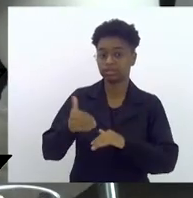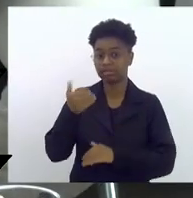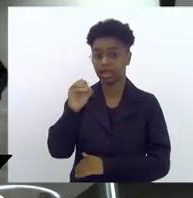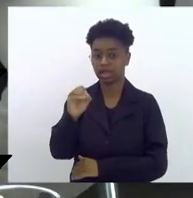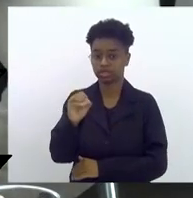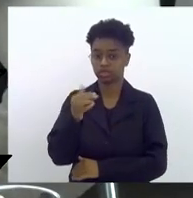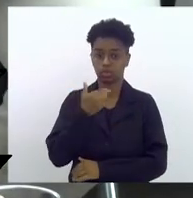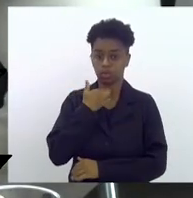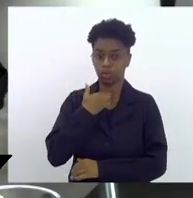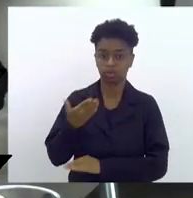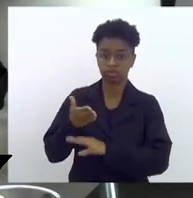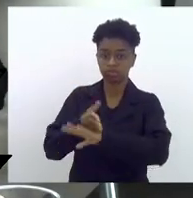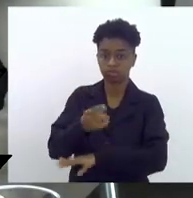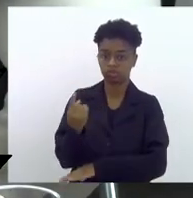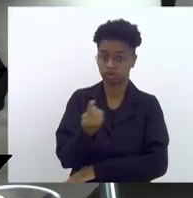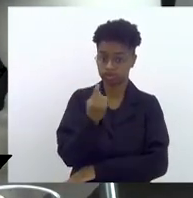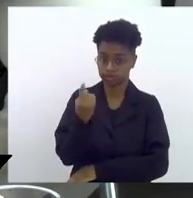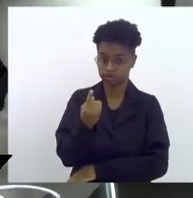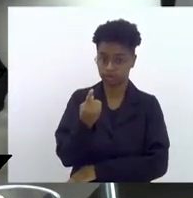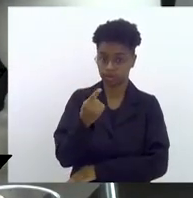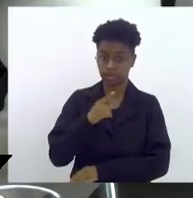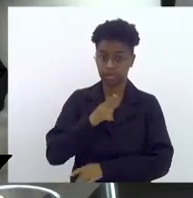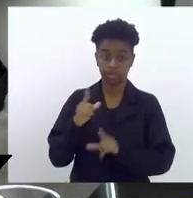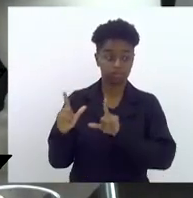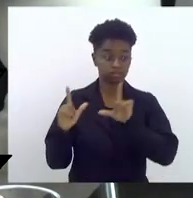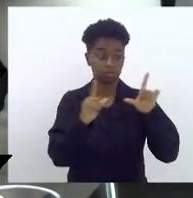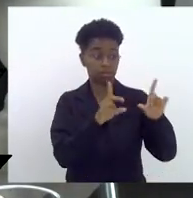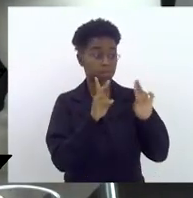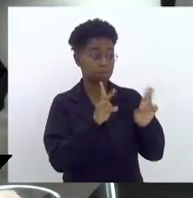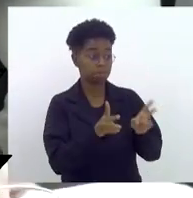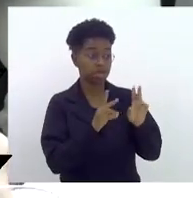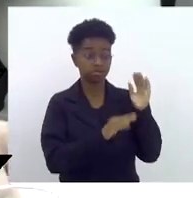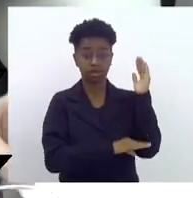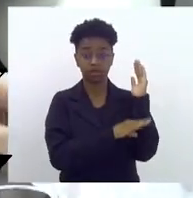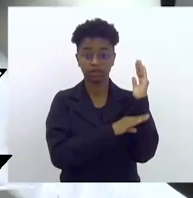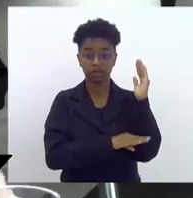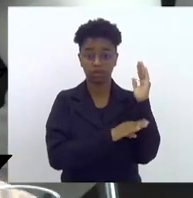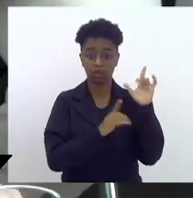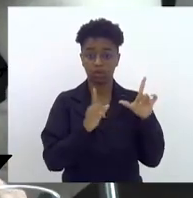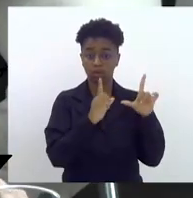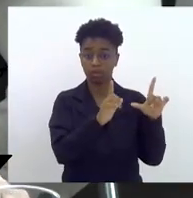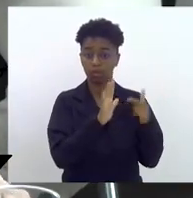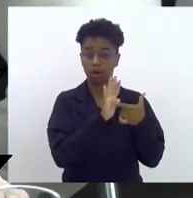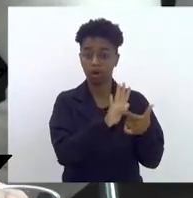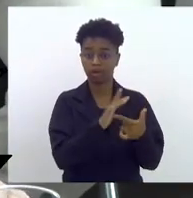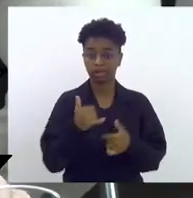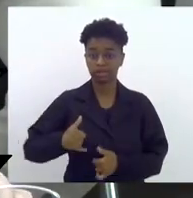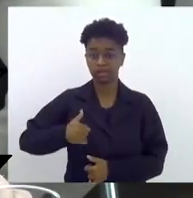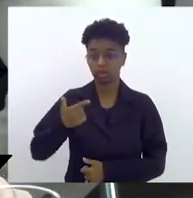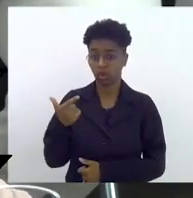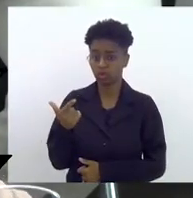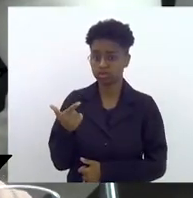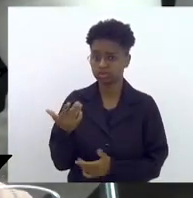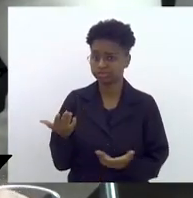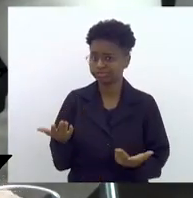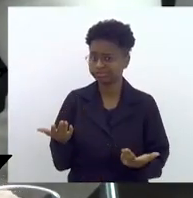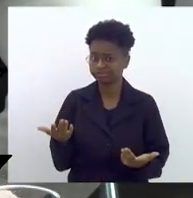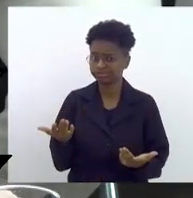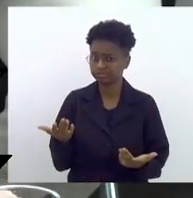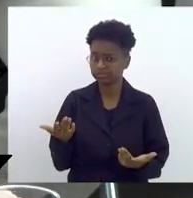pode estar acompanhado do lado tem o mesmo elevador outra placa que é de 12